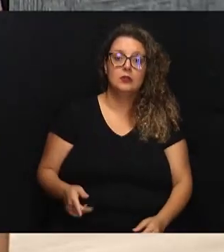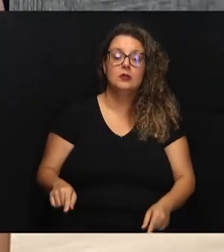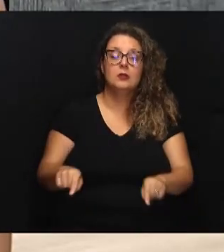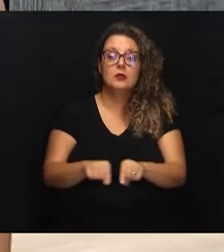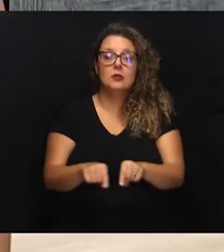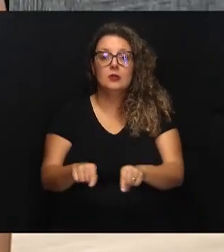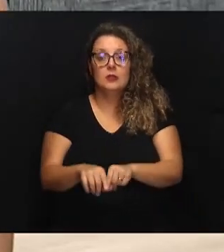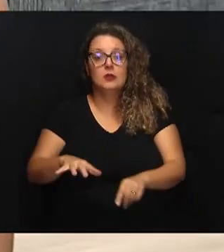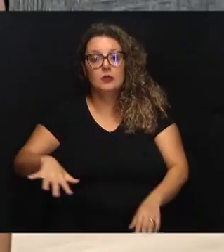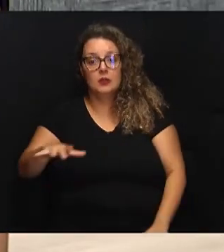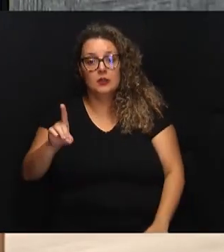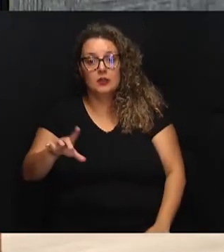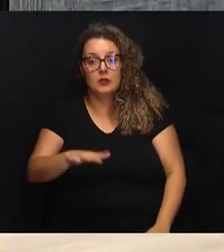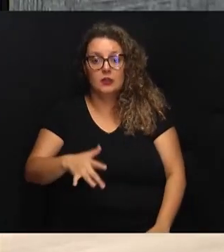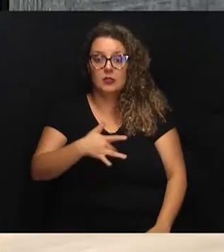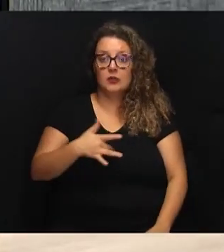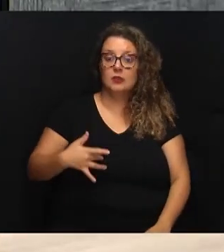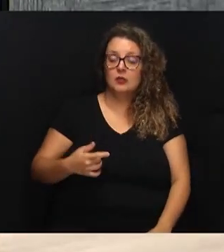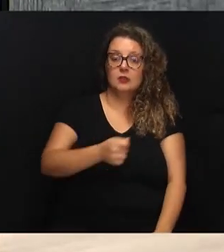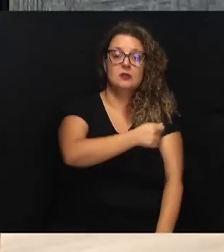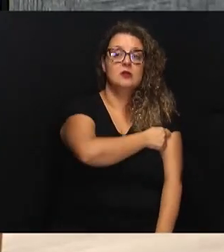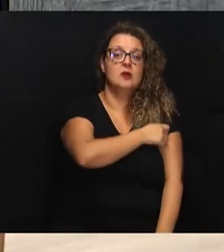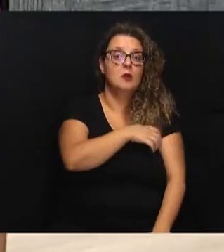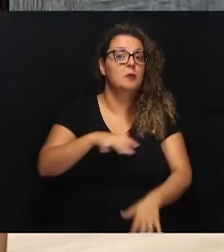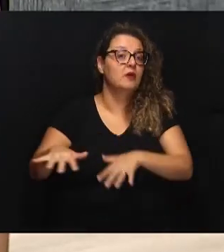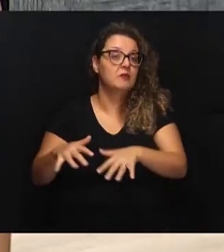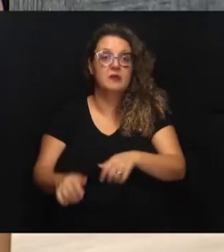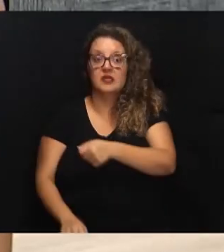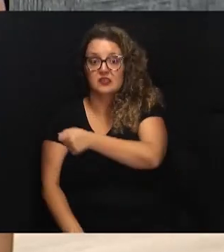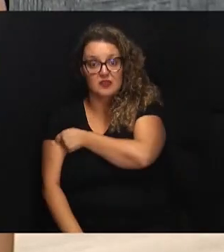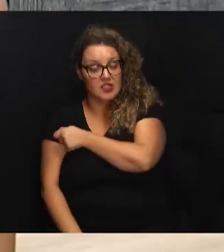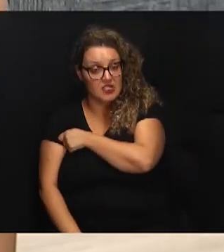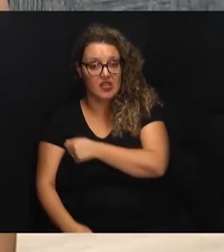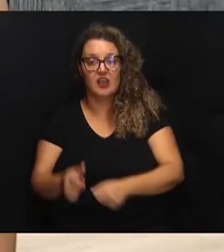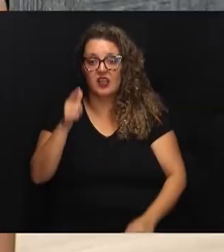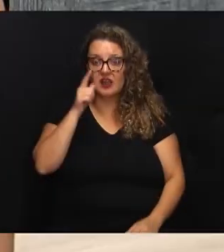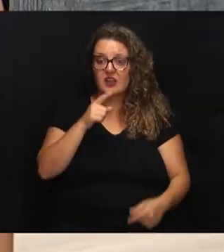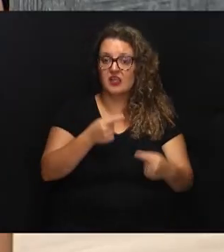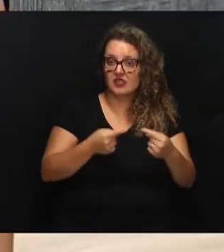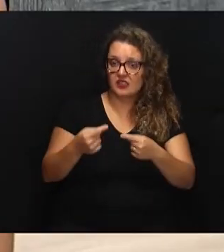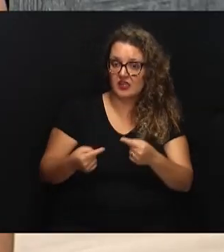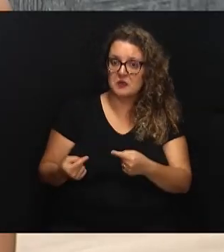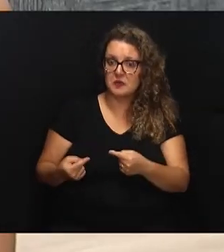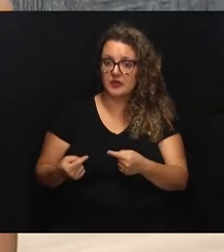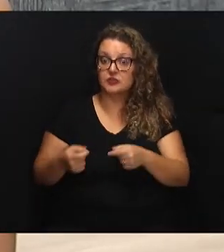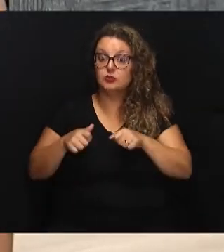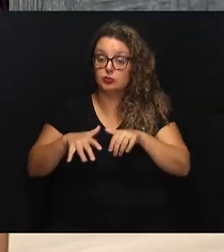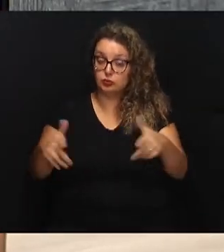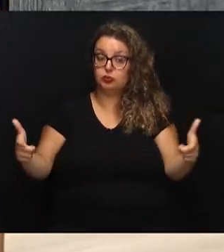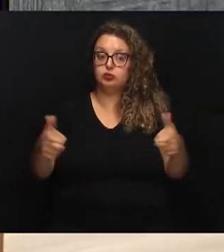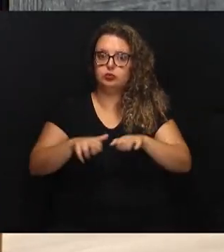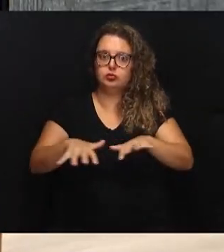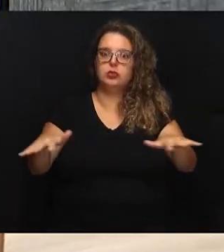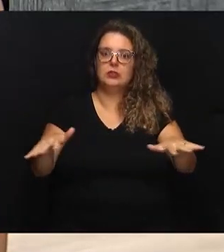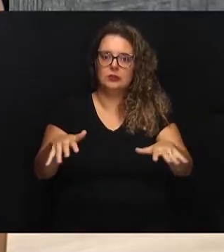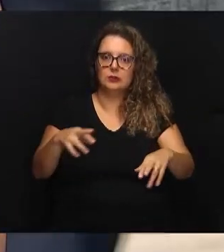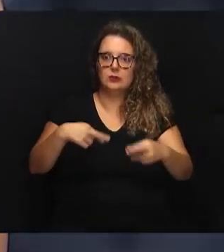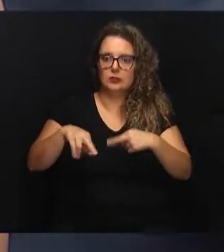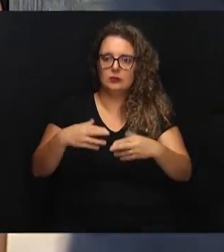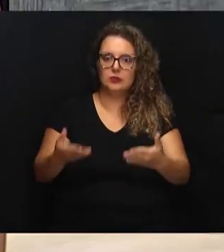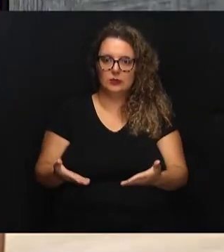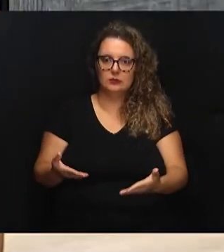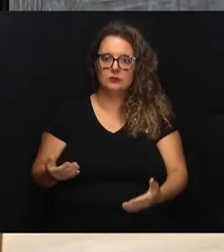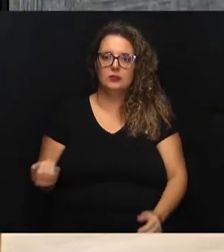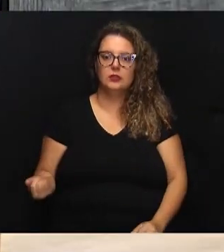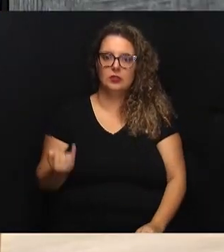Unicamp, dos estudantes, movimento estudantil, e nós conseguimos fazer um debate amplo sobre essa questão e trazer a